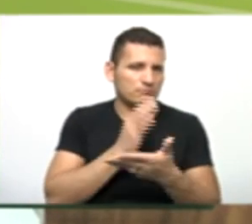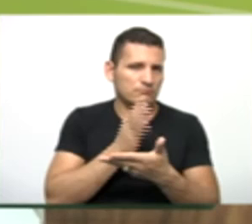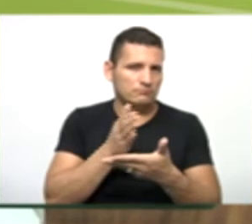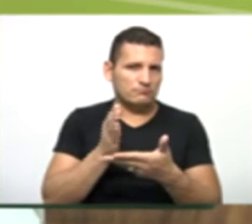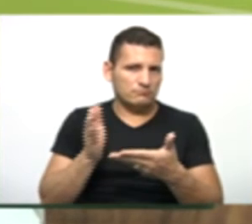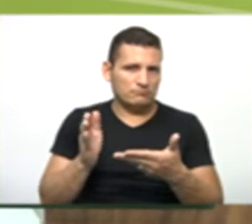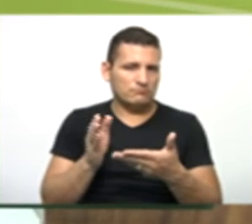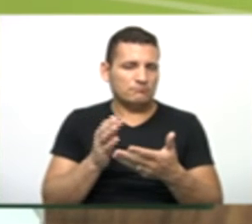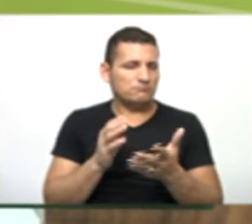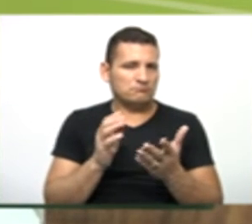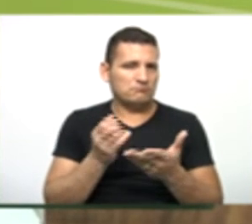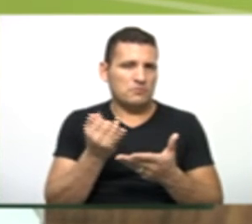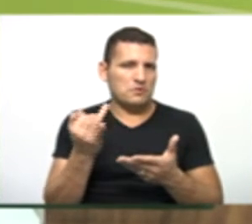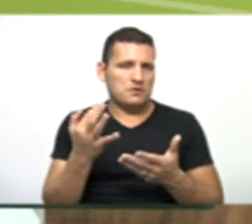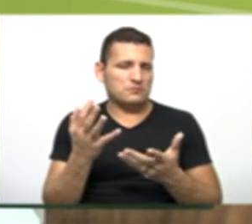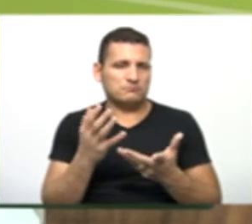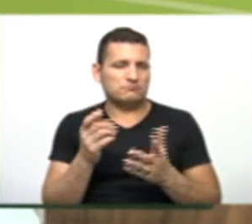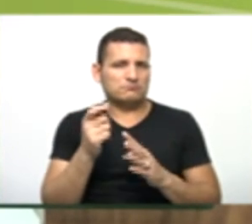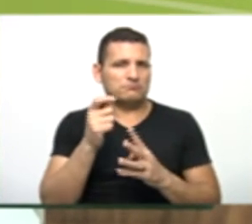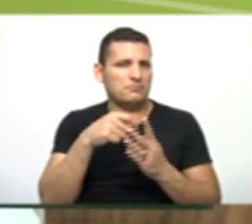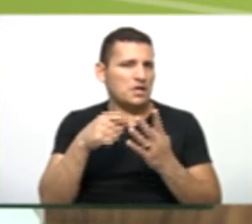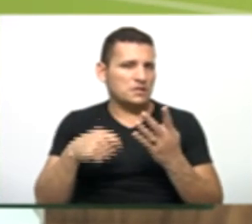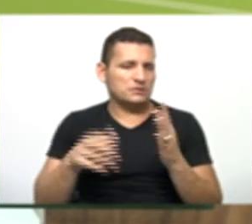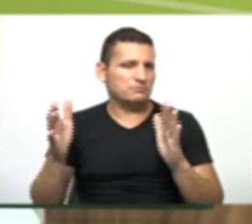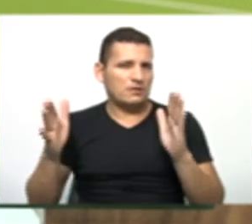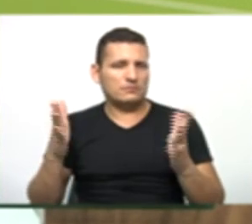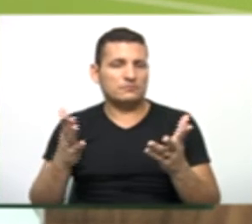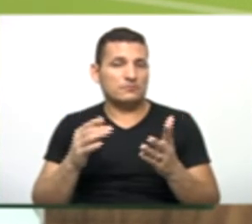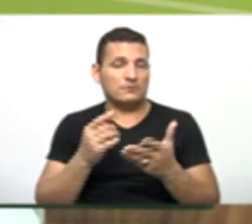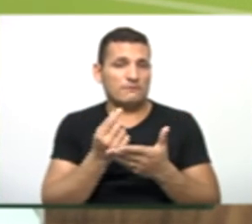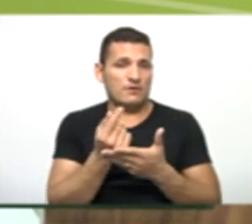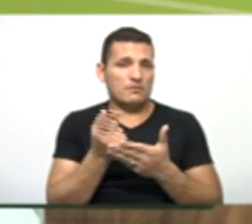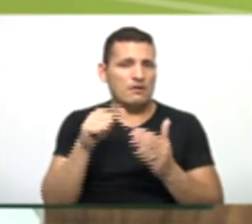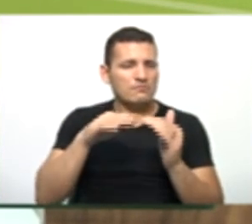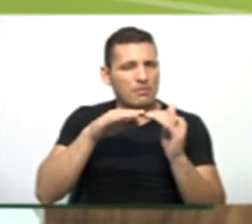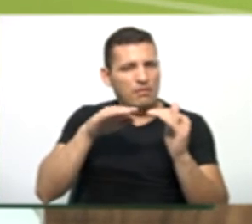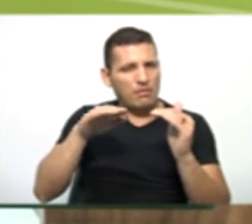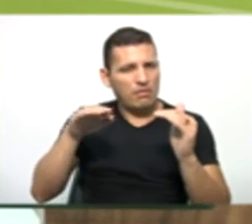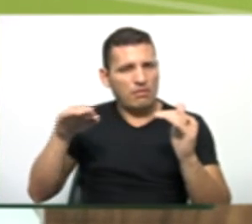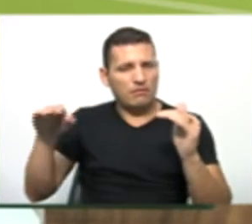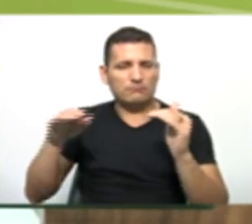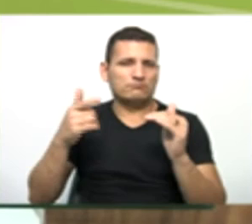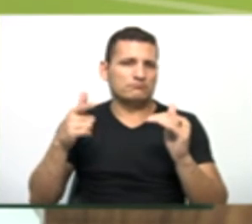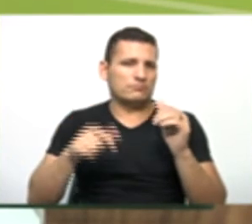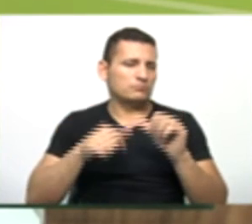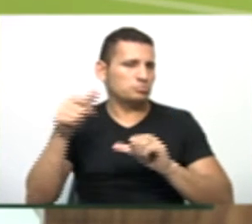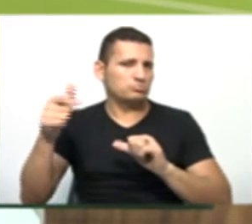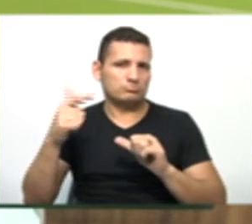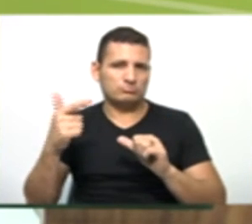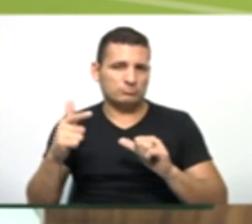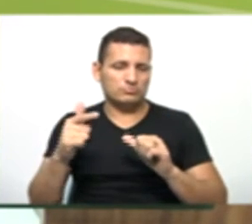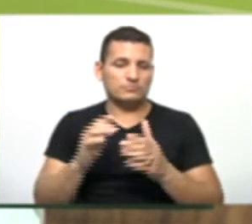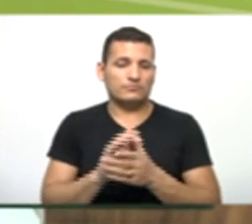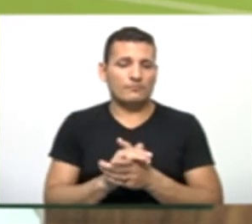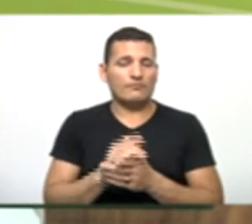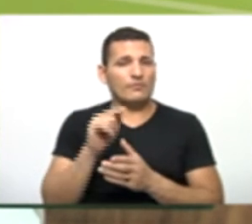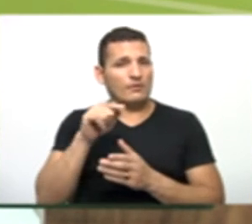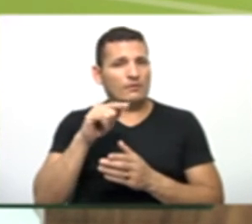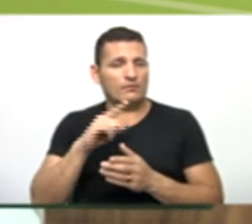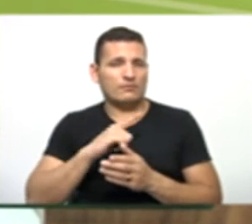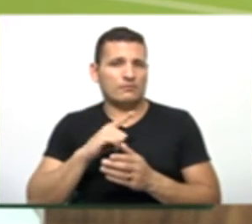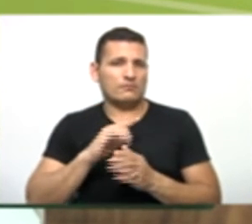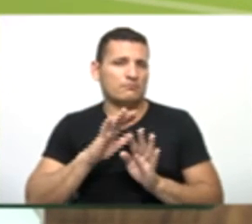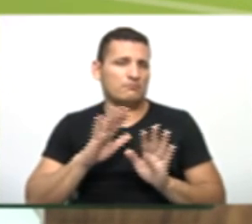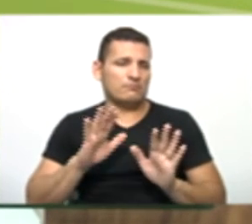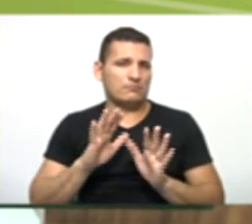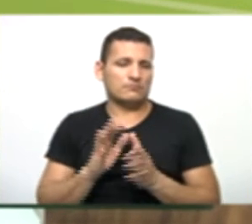uma quantidade X de períodos já definido, e o valor das parcelas são iguais, são constantes. Então, nessa situação, a gente está partindo dessa